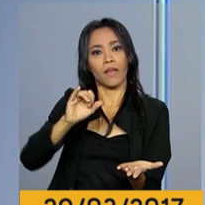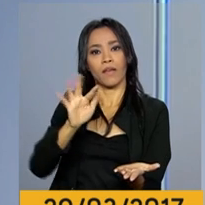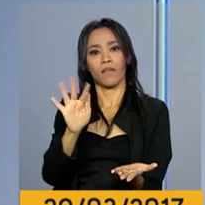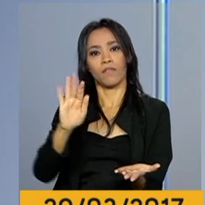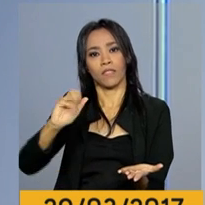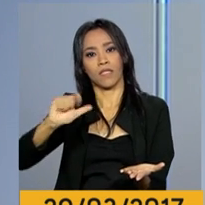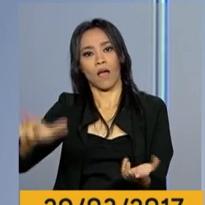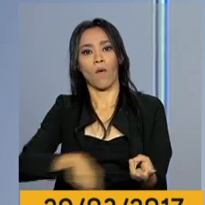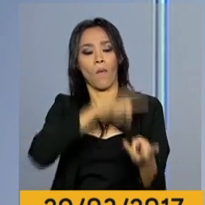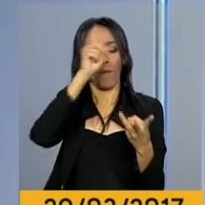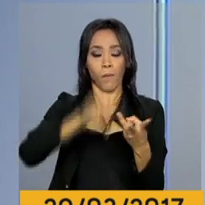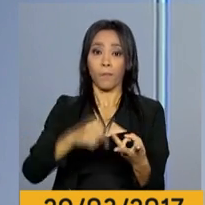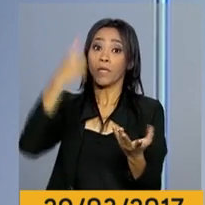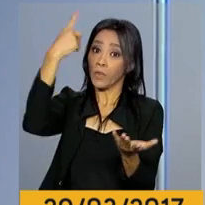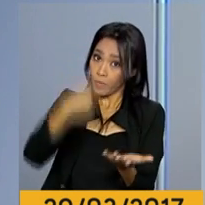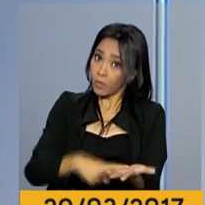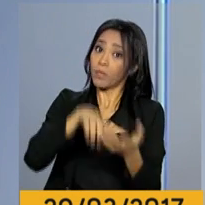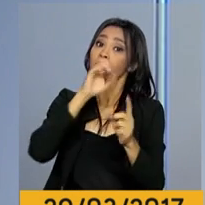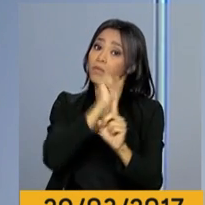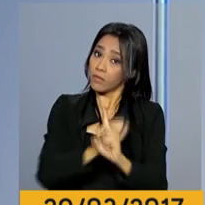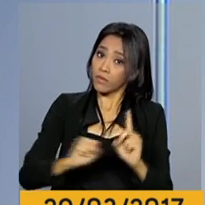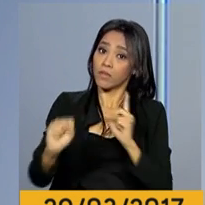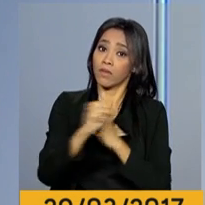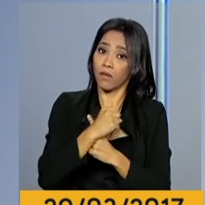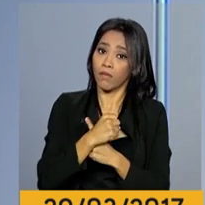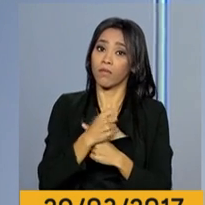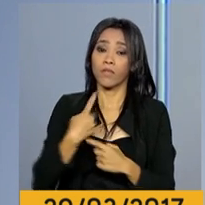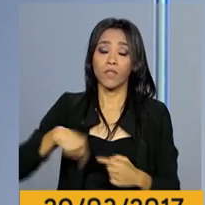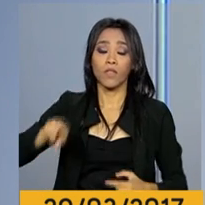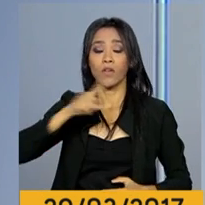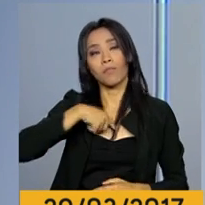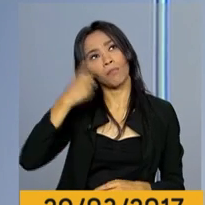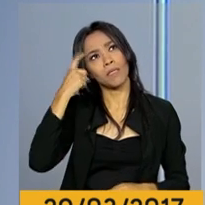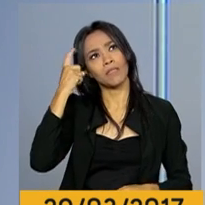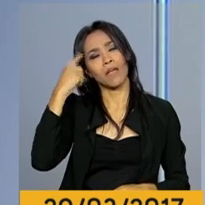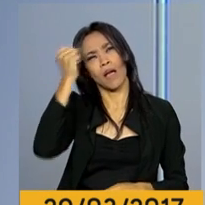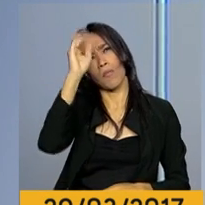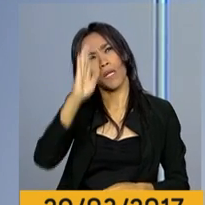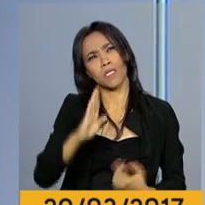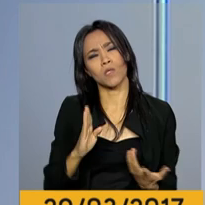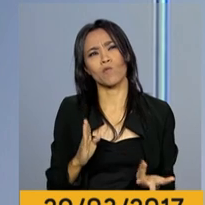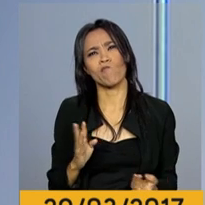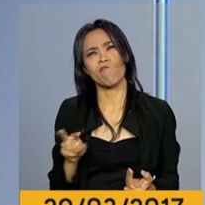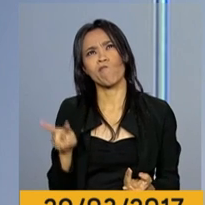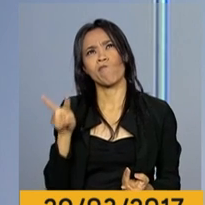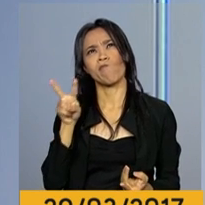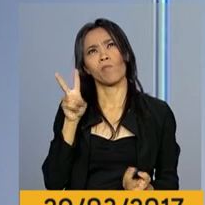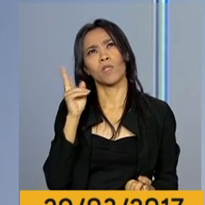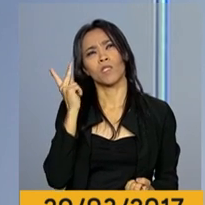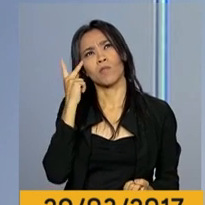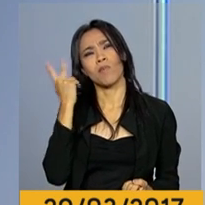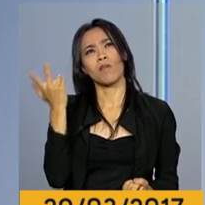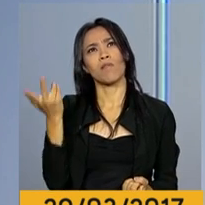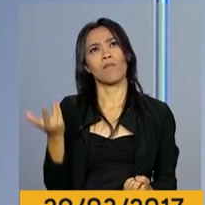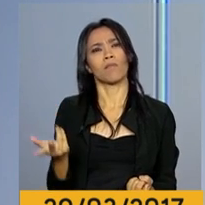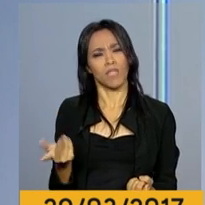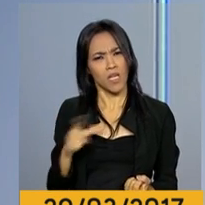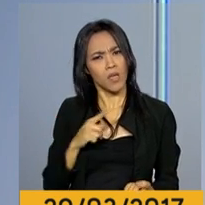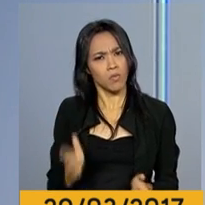a responsabilidade social que não vamos imaginar que o brasil é apenas são paulo